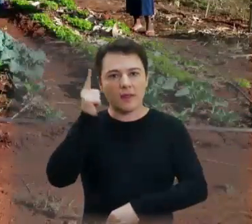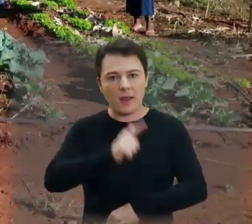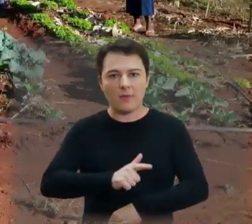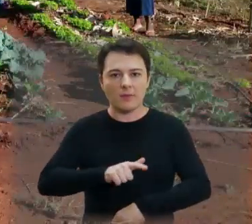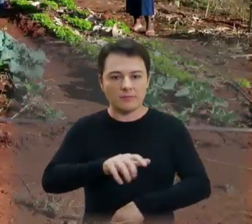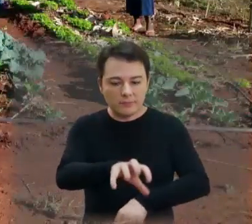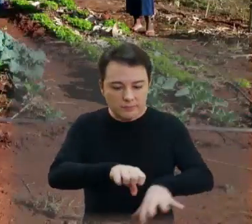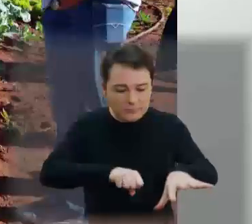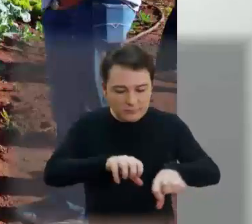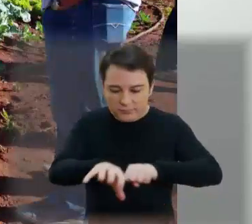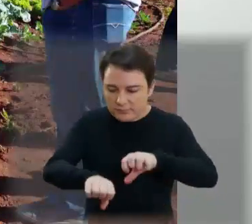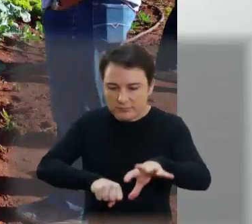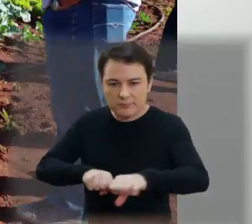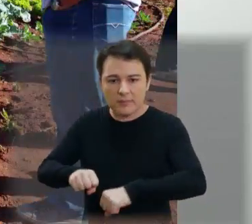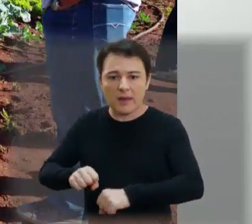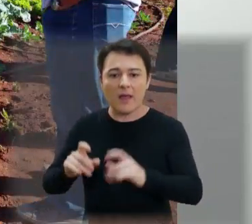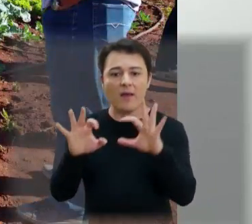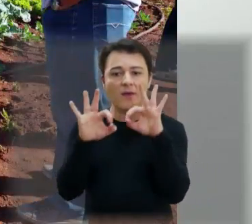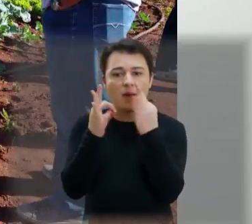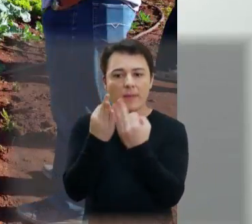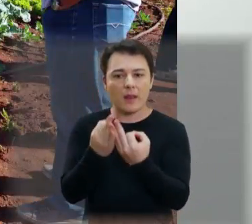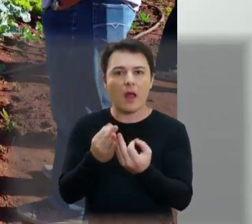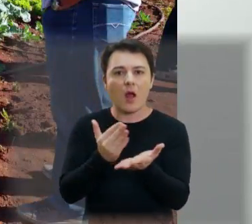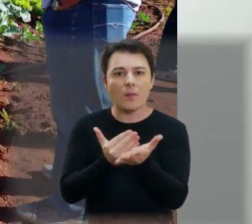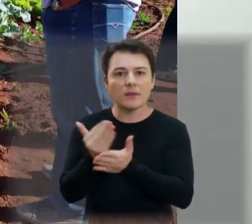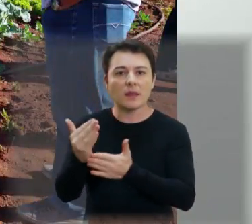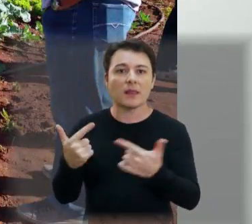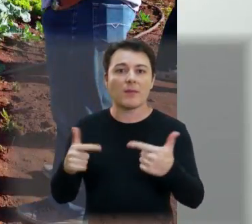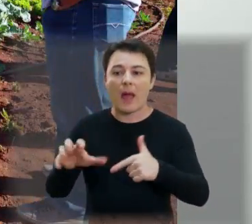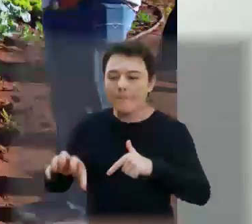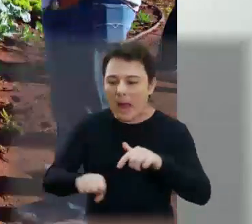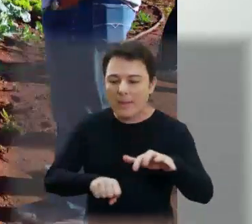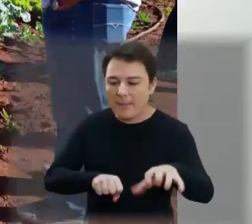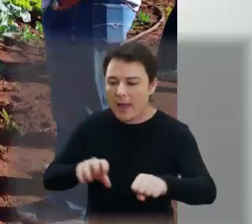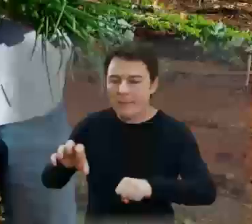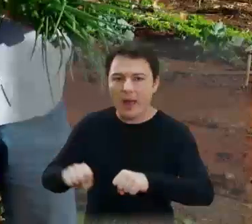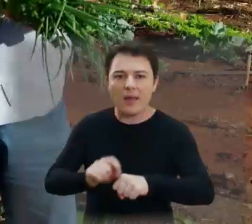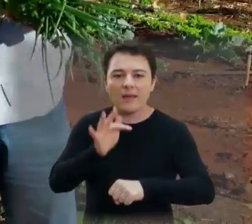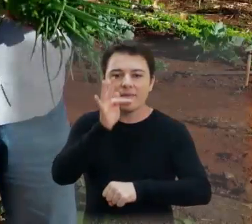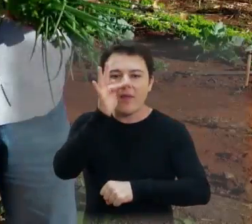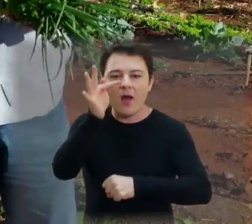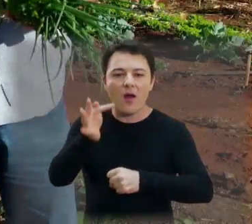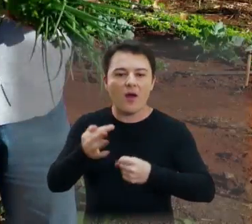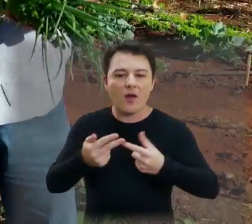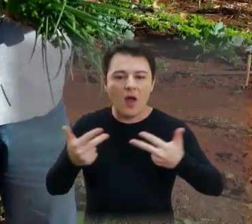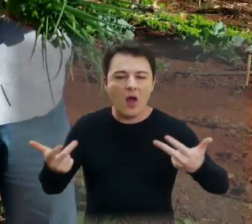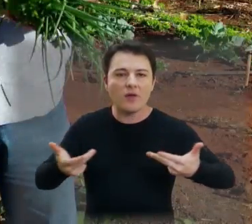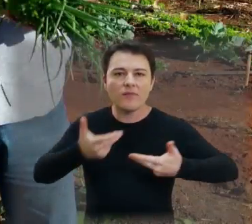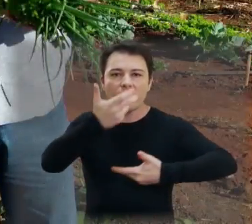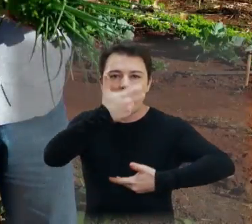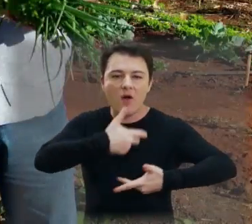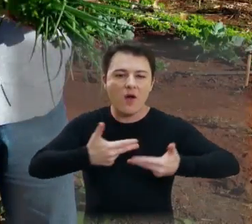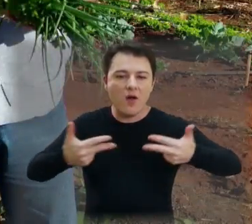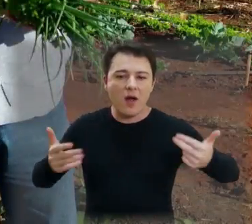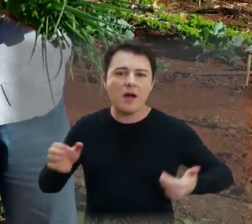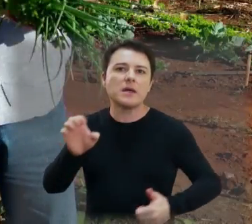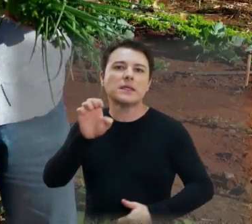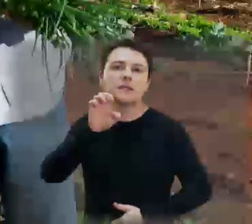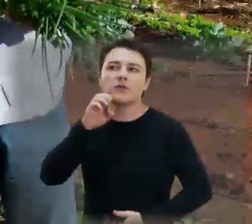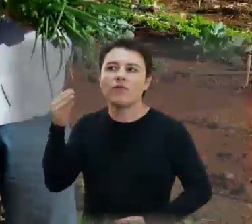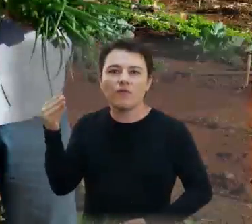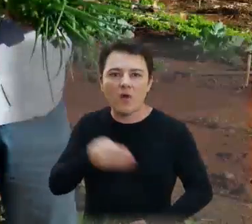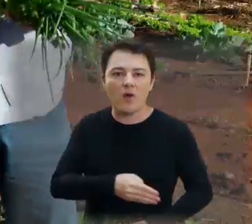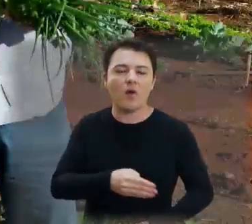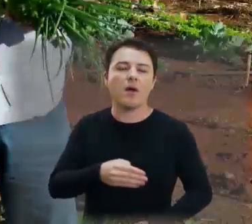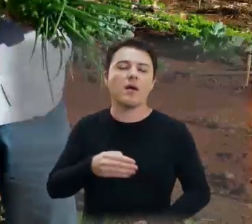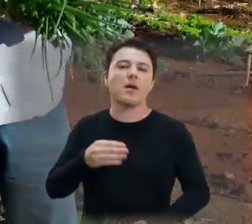Rafael. As famílias que estão aí, ó, pode passar nas fotos. Estão lá com o prefeito, o vereador Paulo Anin estava lá também. Acho que tinha outros vereadores, se eu